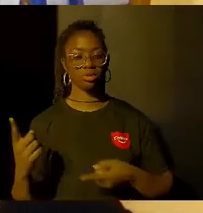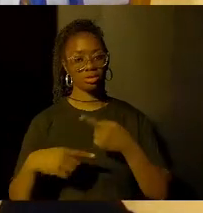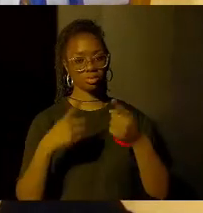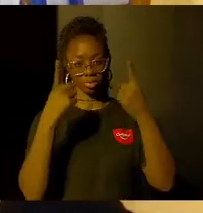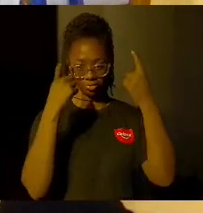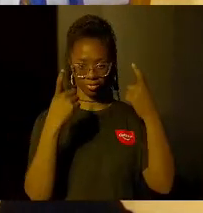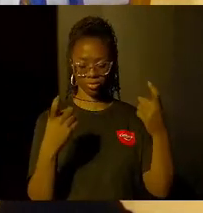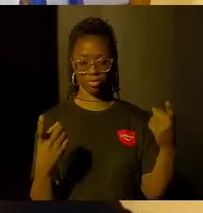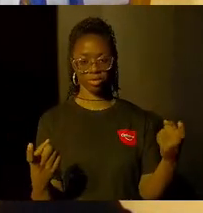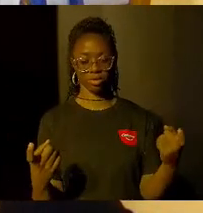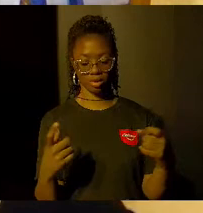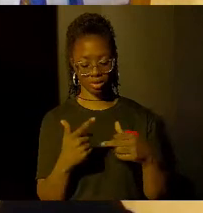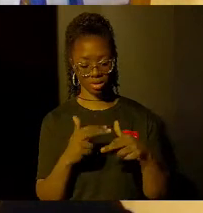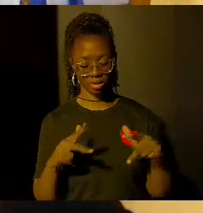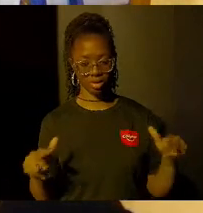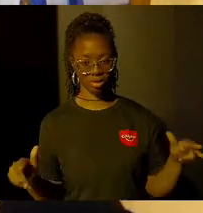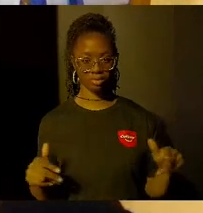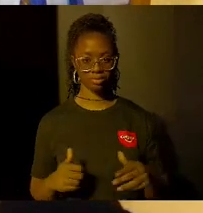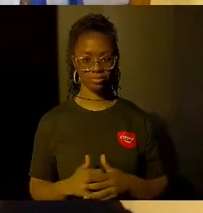violências